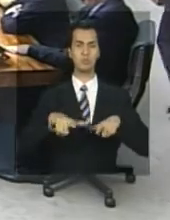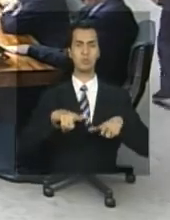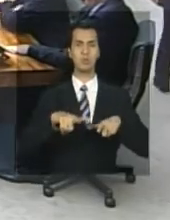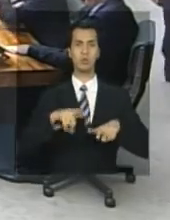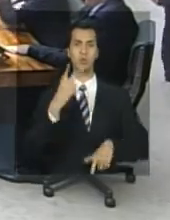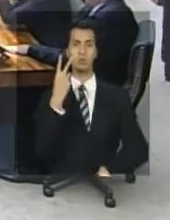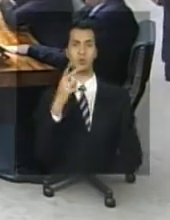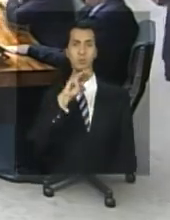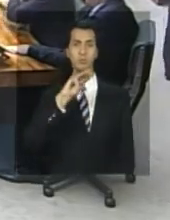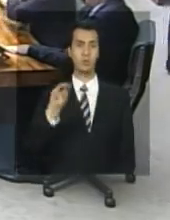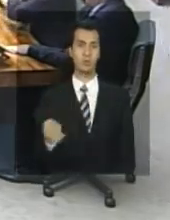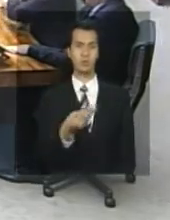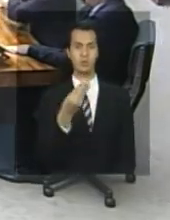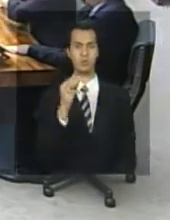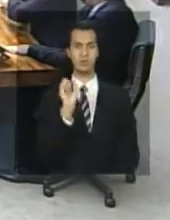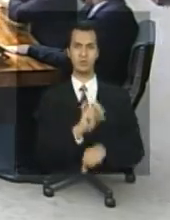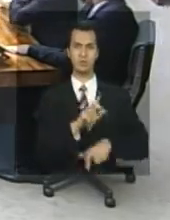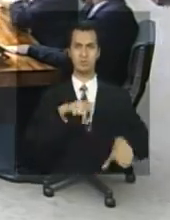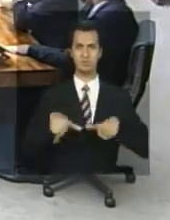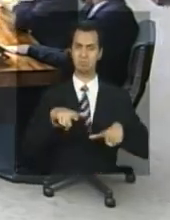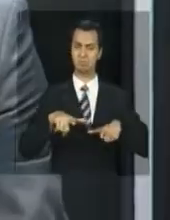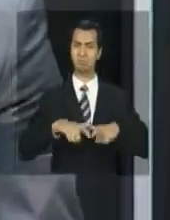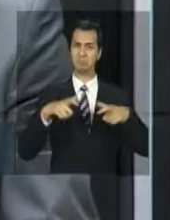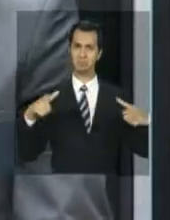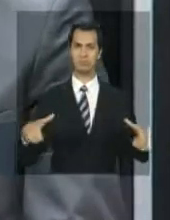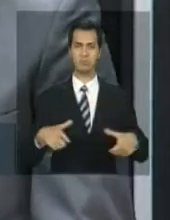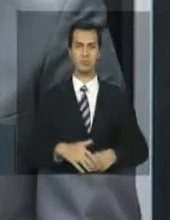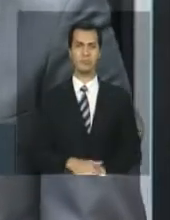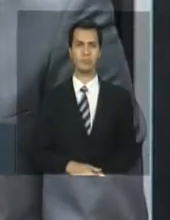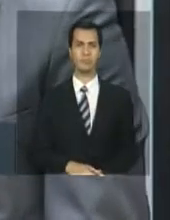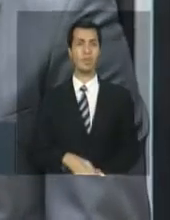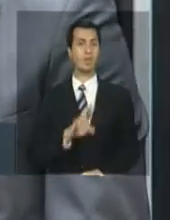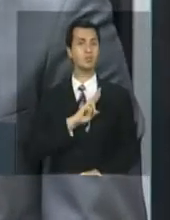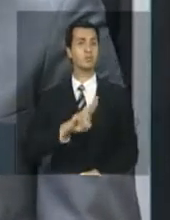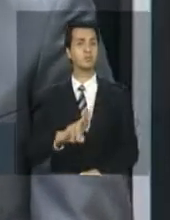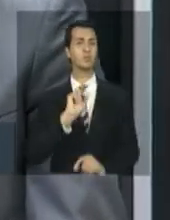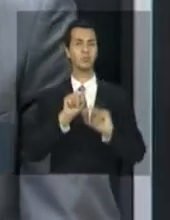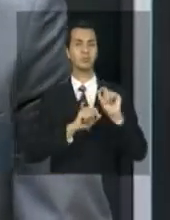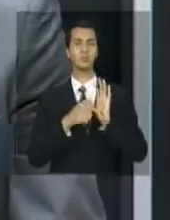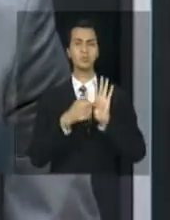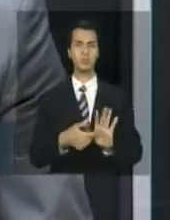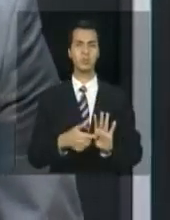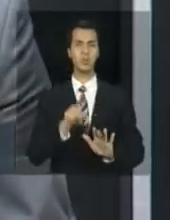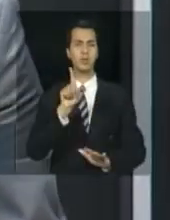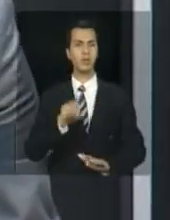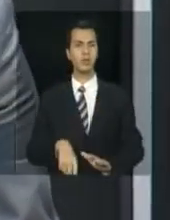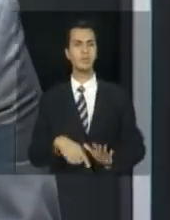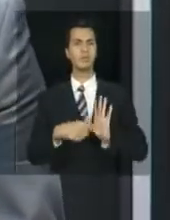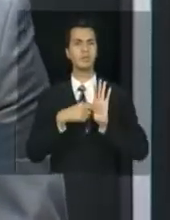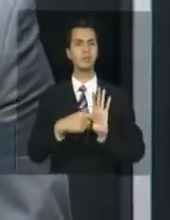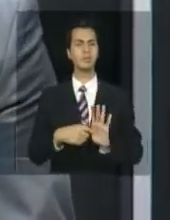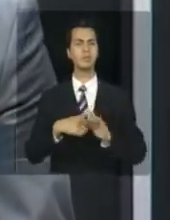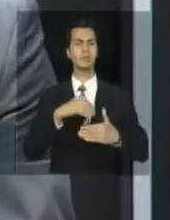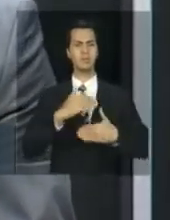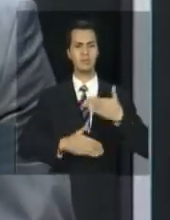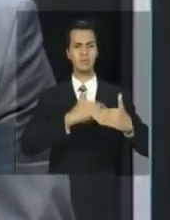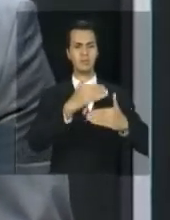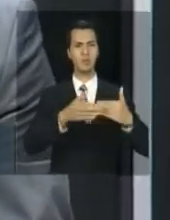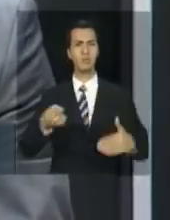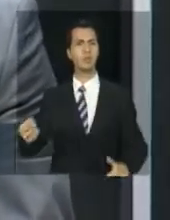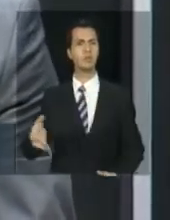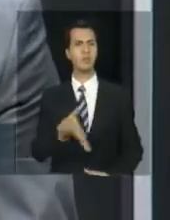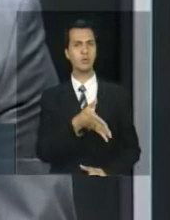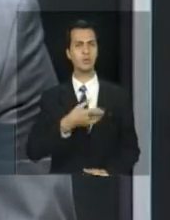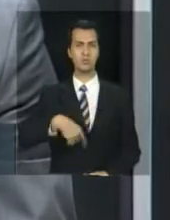melhor resultado da nossa história. Esses resultados são expressão do novo modelo de desenvolvimento